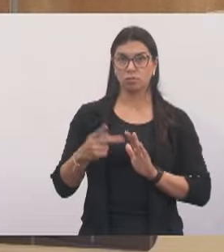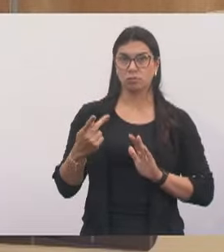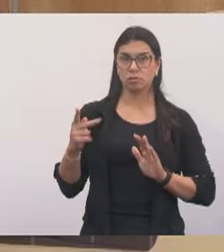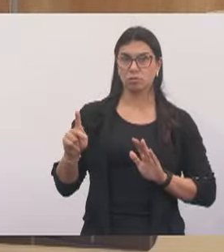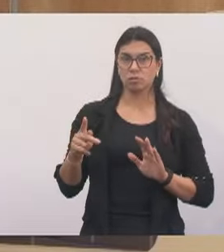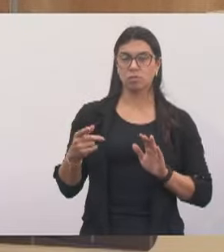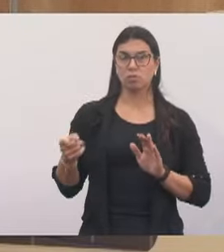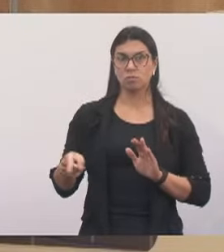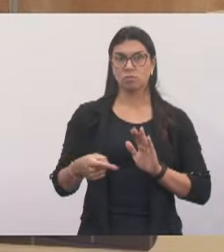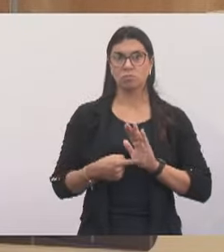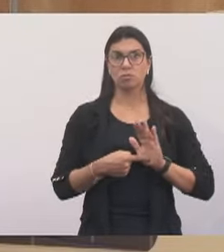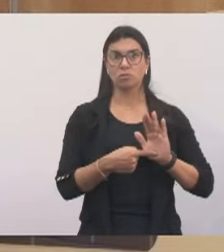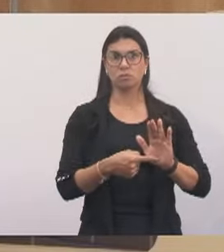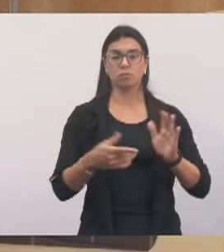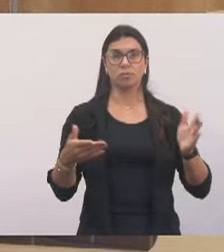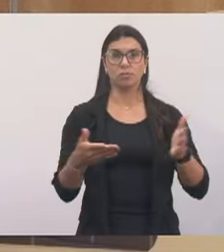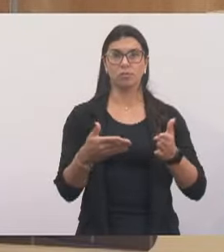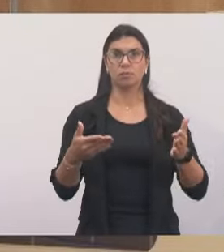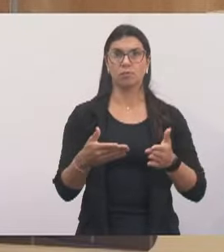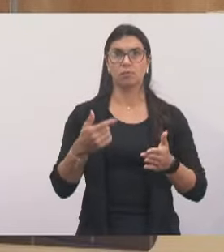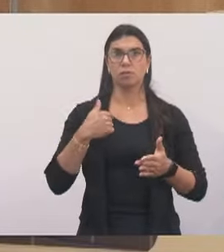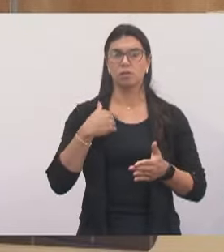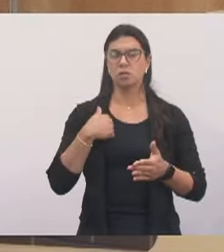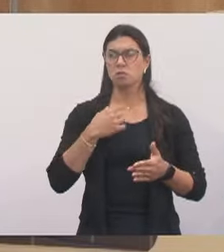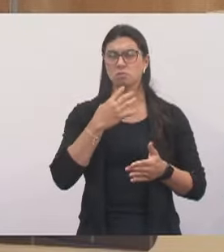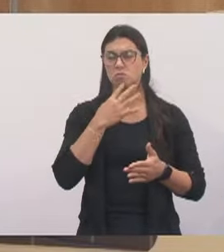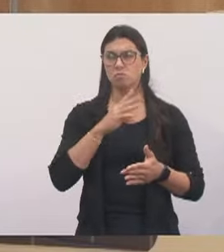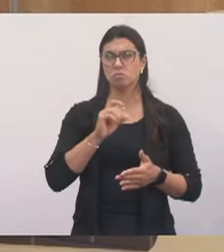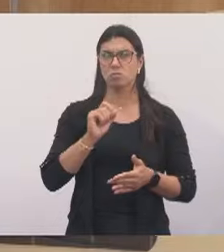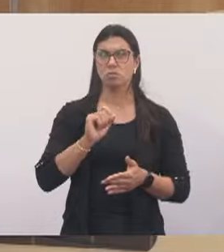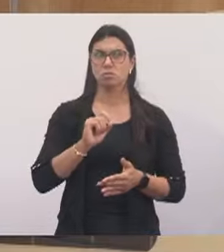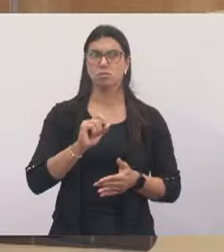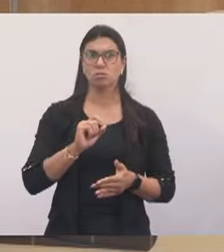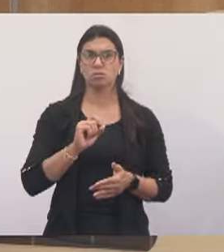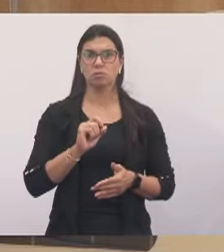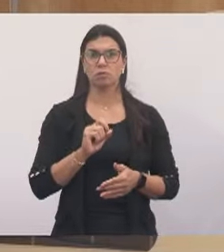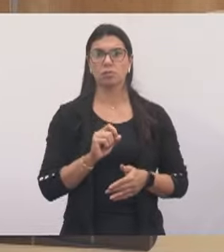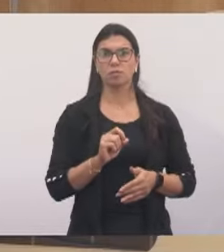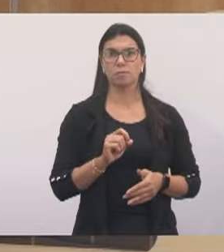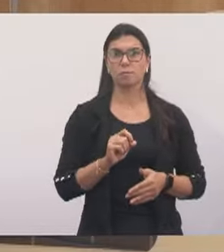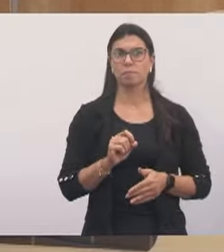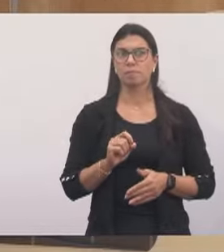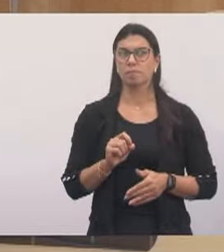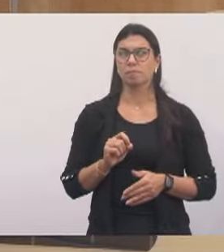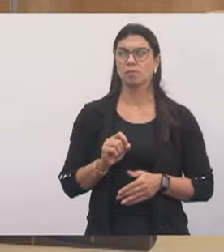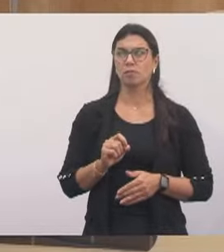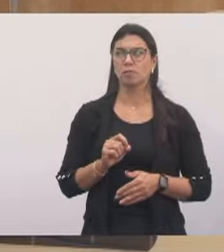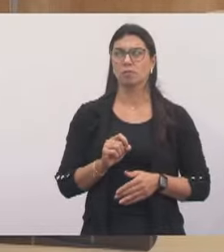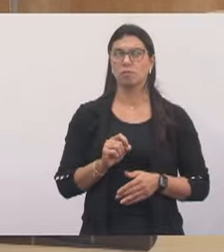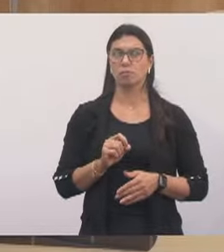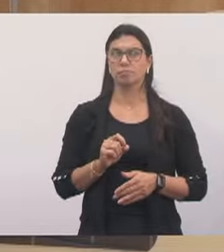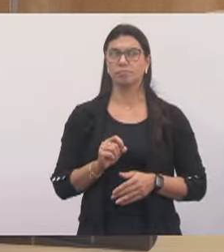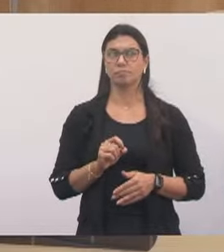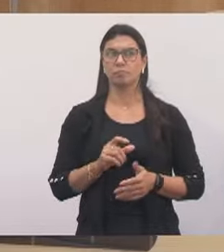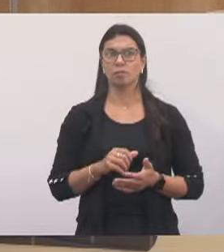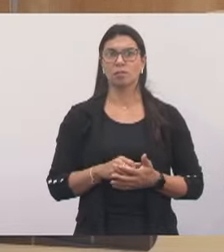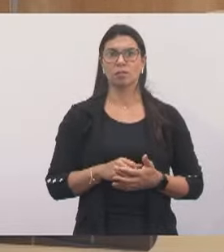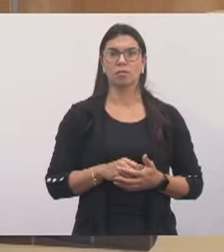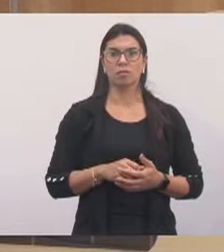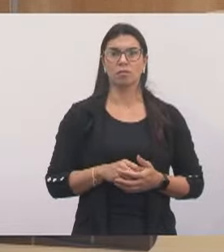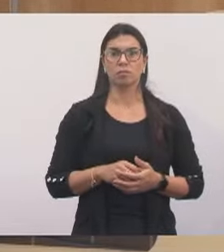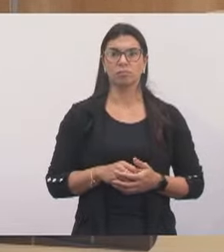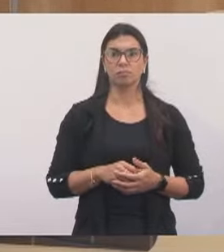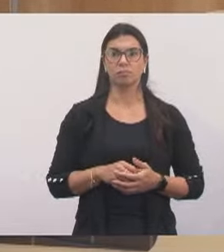você apresentou, eu só não conheço o pessoal, tá, do sócio, né? Tá?